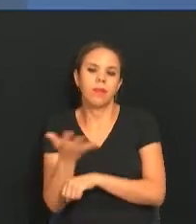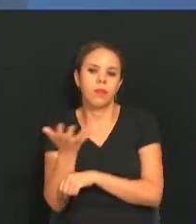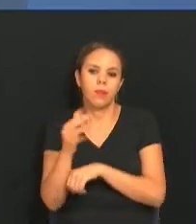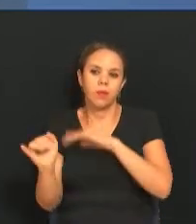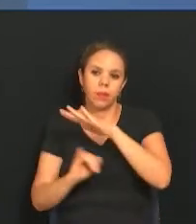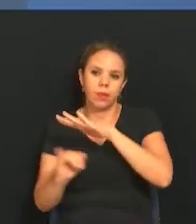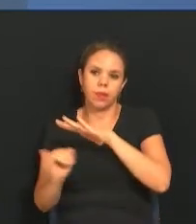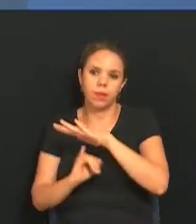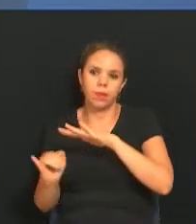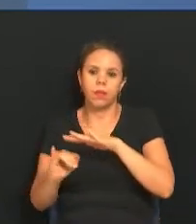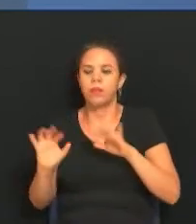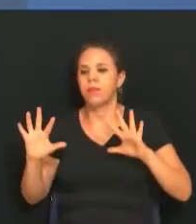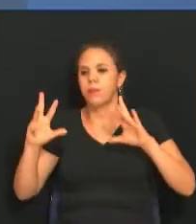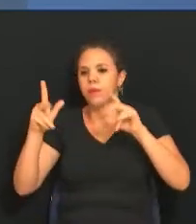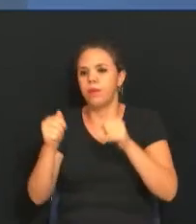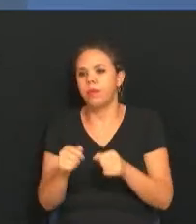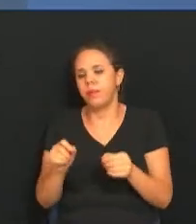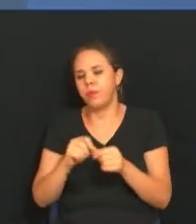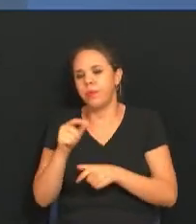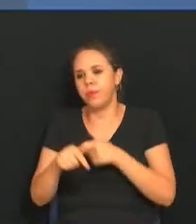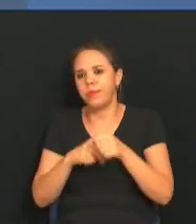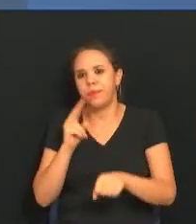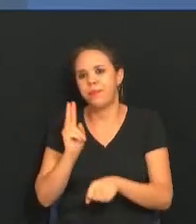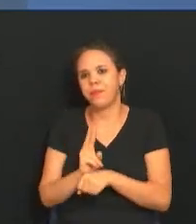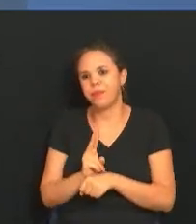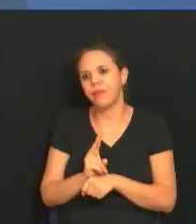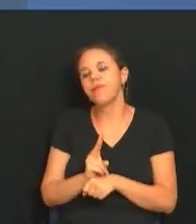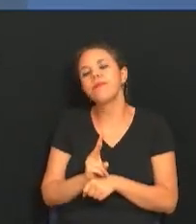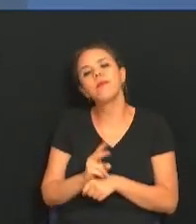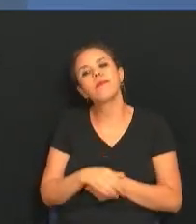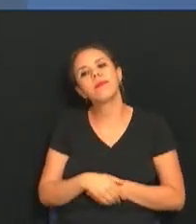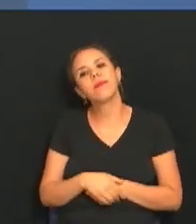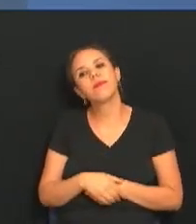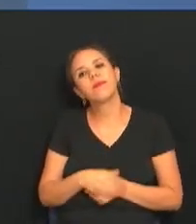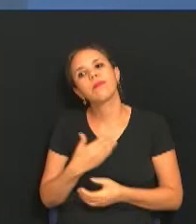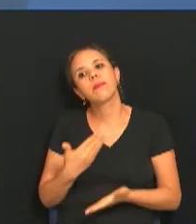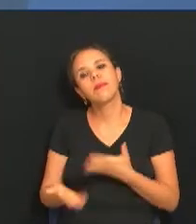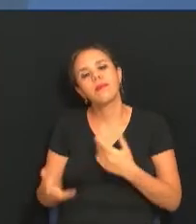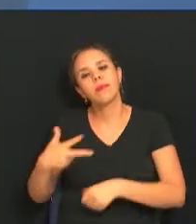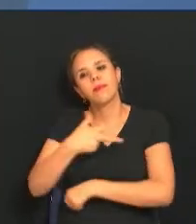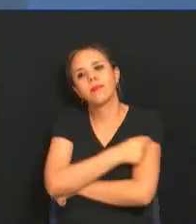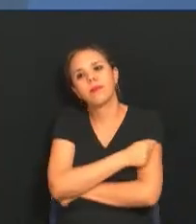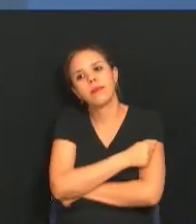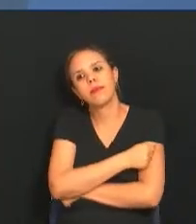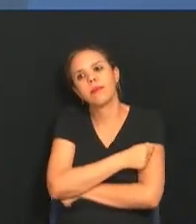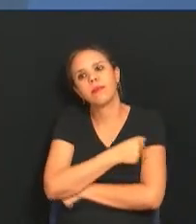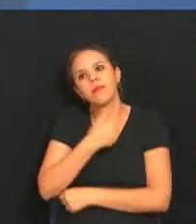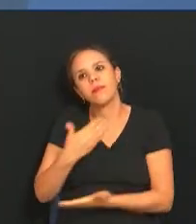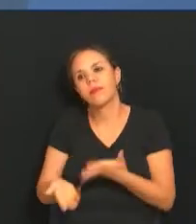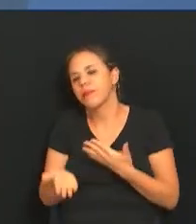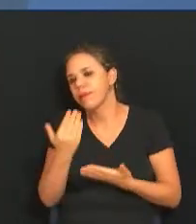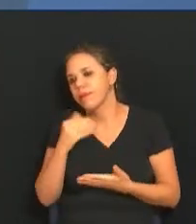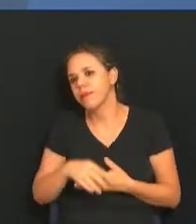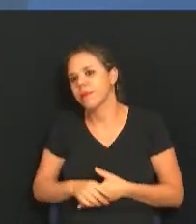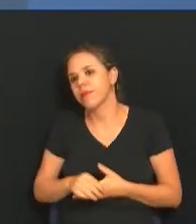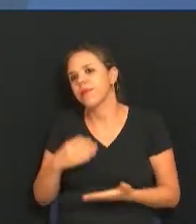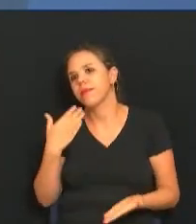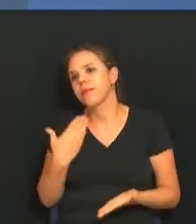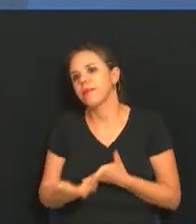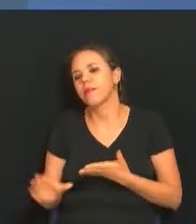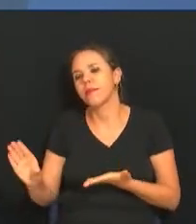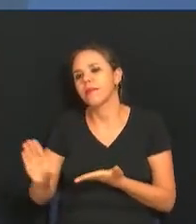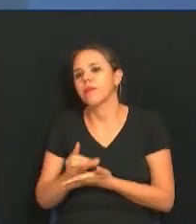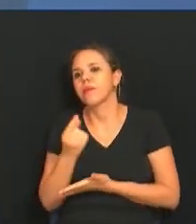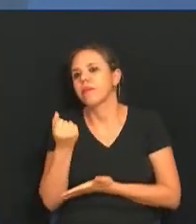todas as entidades que faziam esse tipo de cuidado foram perdendo força. Perderam as vacinas, perderam a alimentação, perderam recursos,